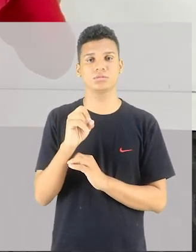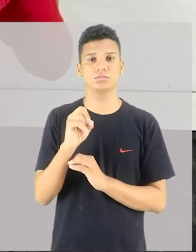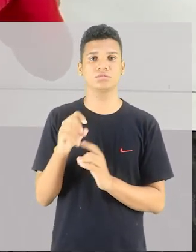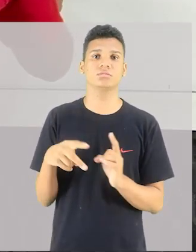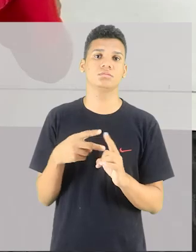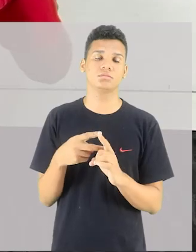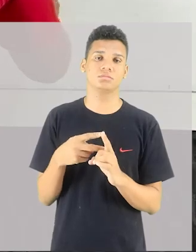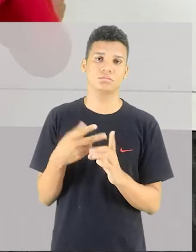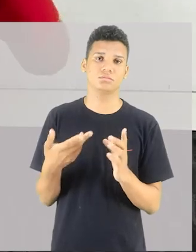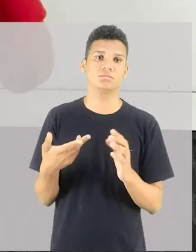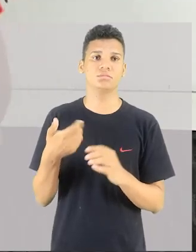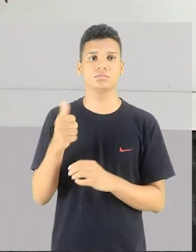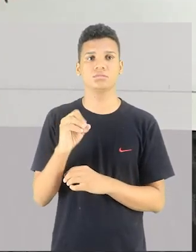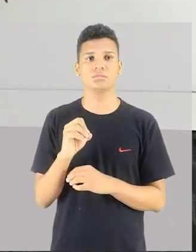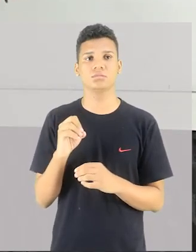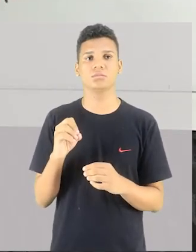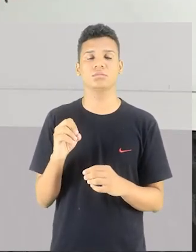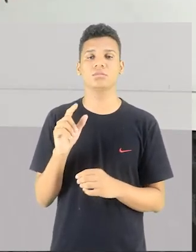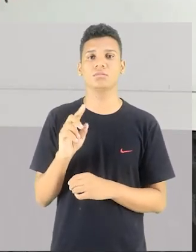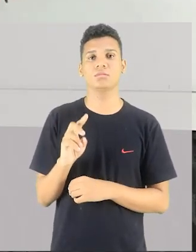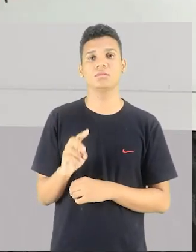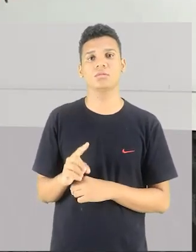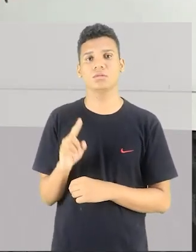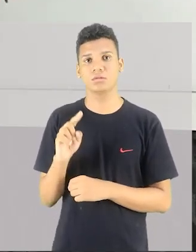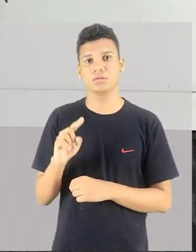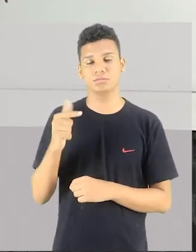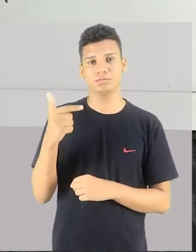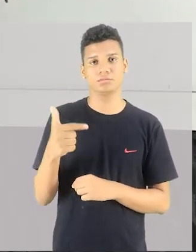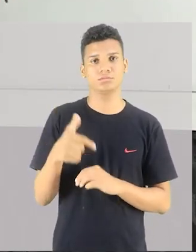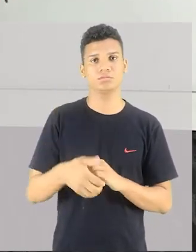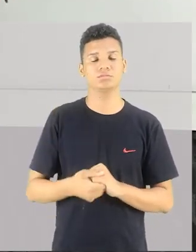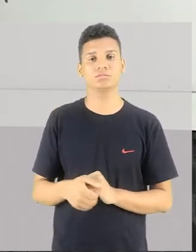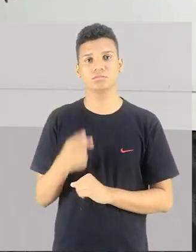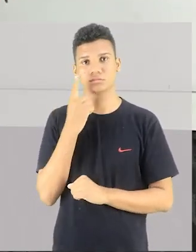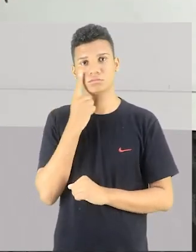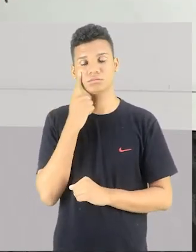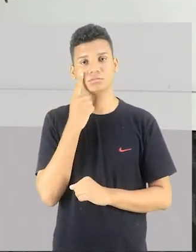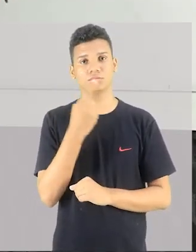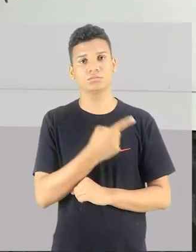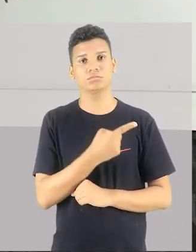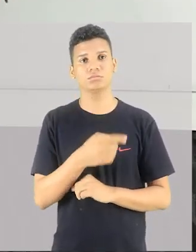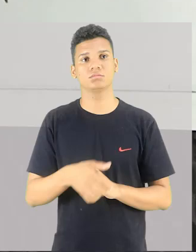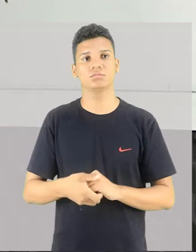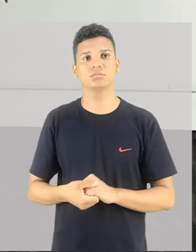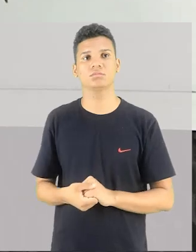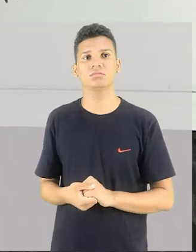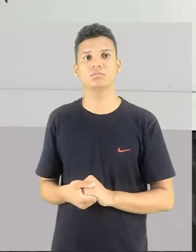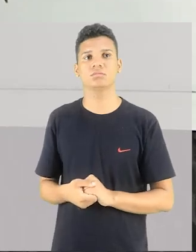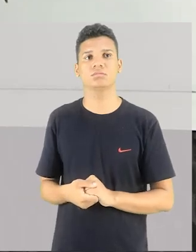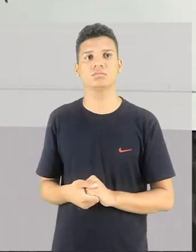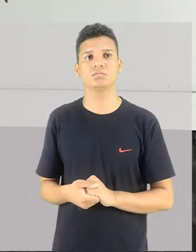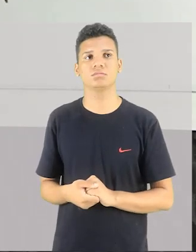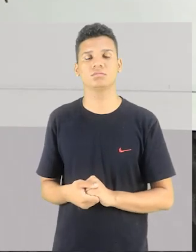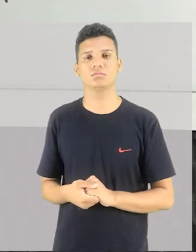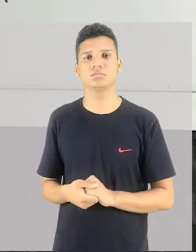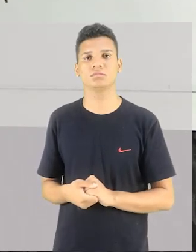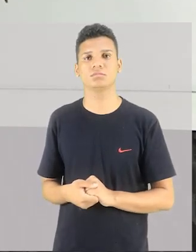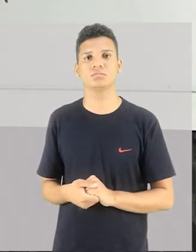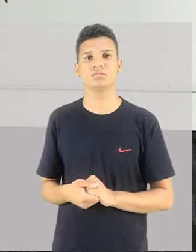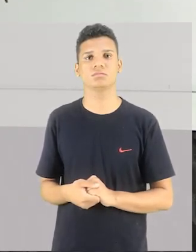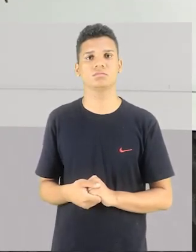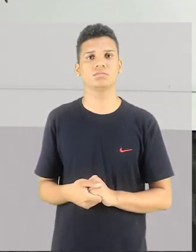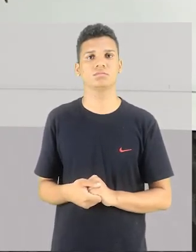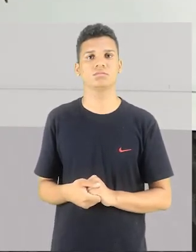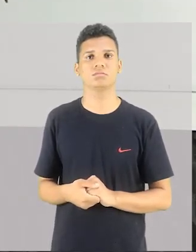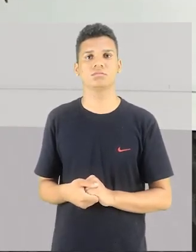√2 que ra 2 √2 é 4 né que vai dar 2 vai dividir o 20